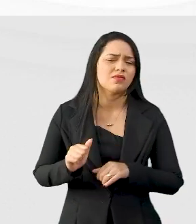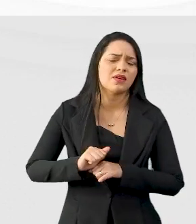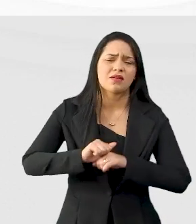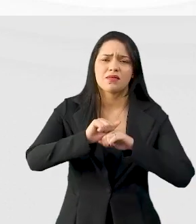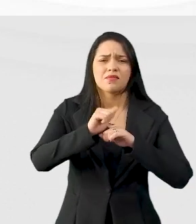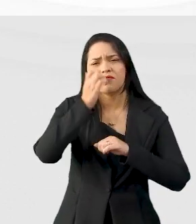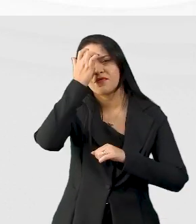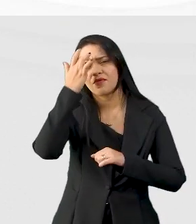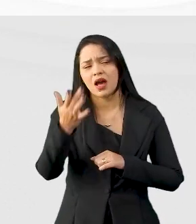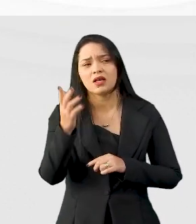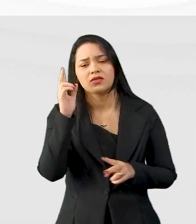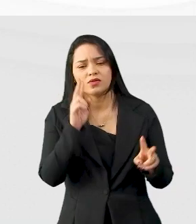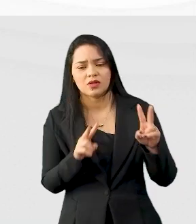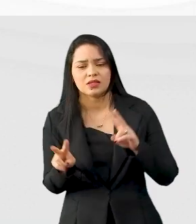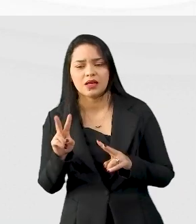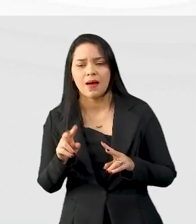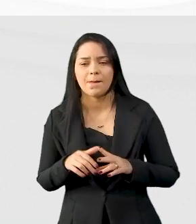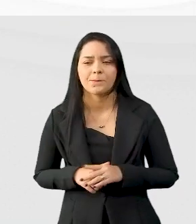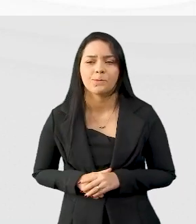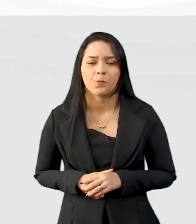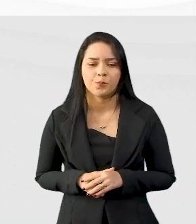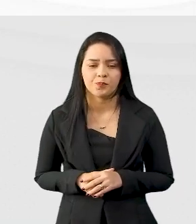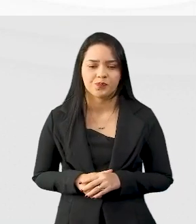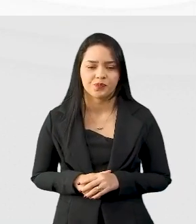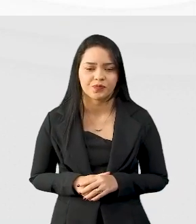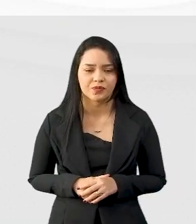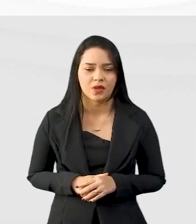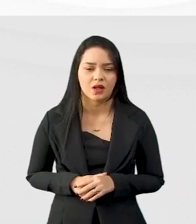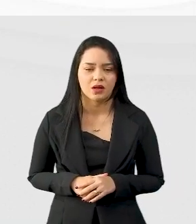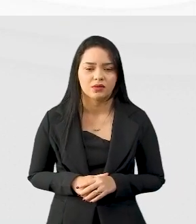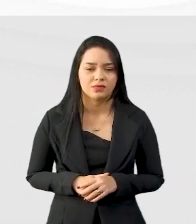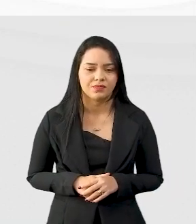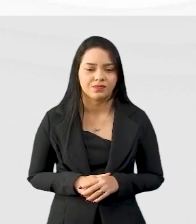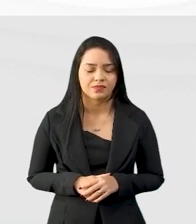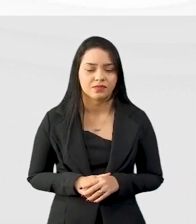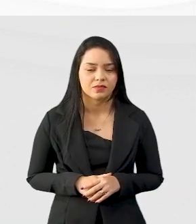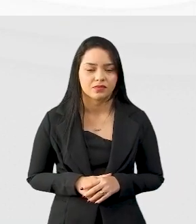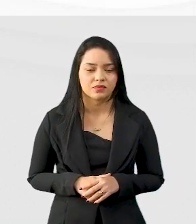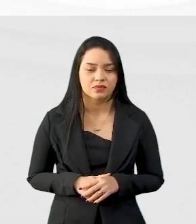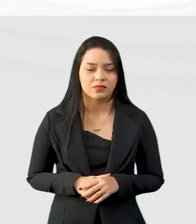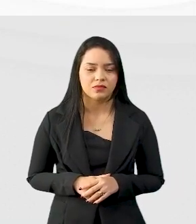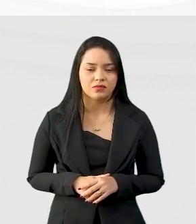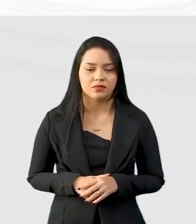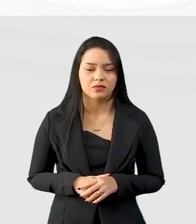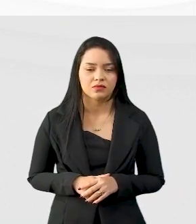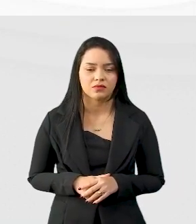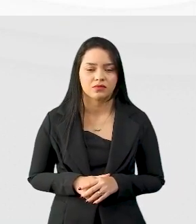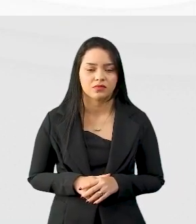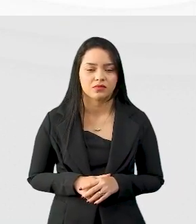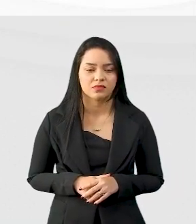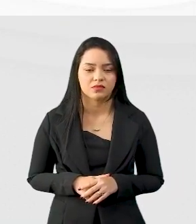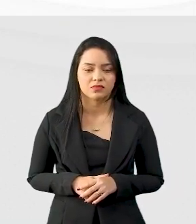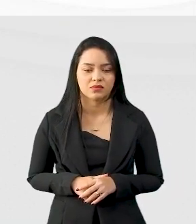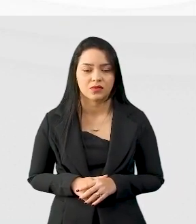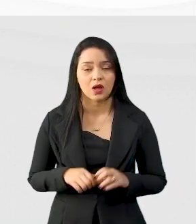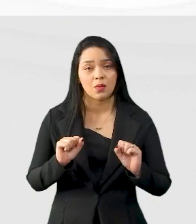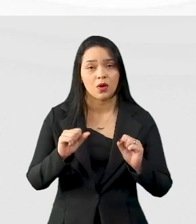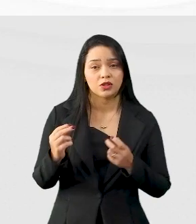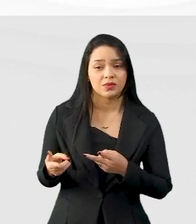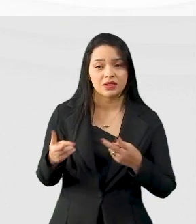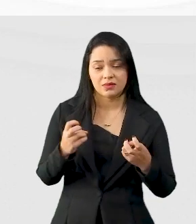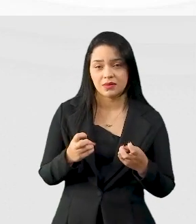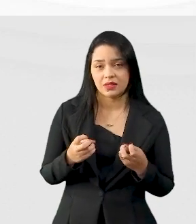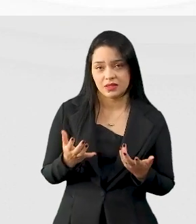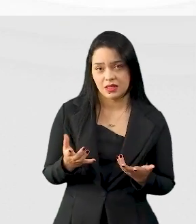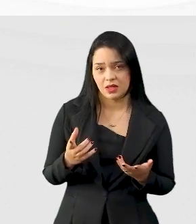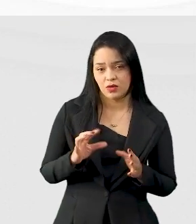fácil, né, da gente visualizar. Deixa eu até apagar aqui os desenhos que eu fiz, só para a gente ver isso aqui com mais calma, tá? Então, dá para perceber claramente